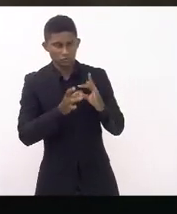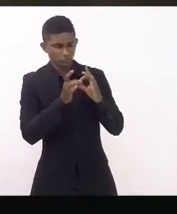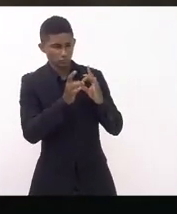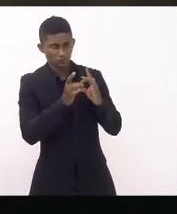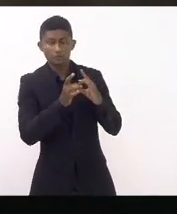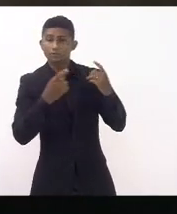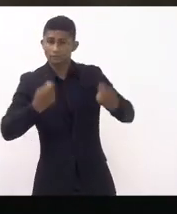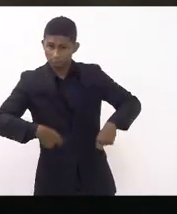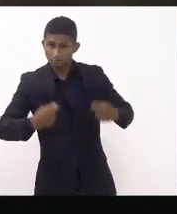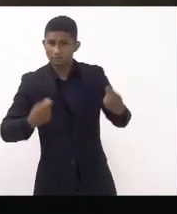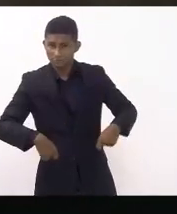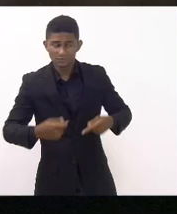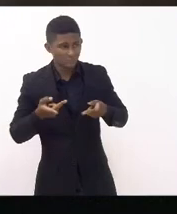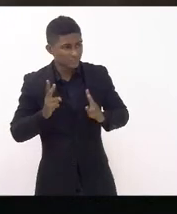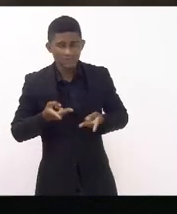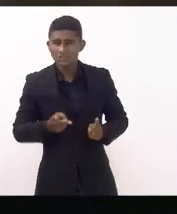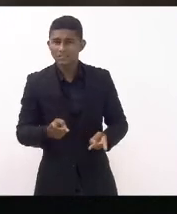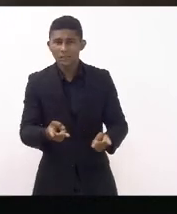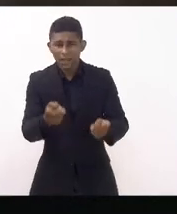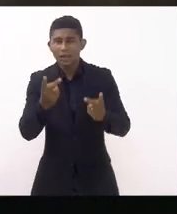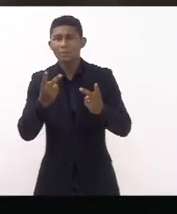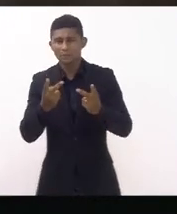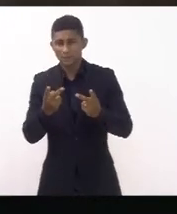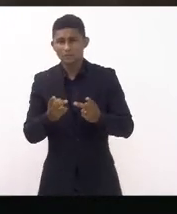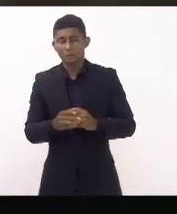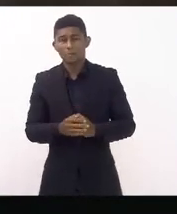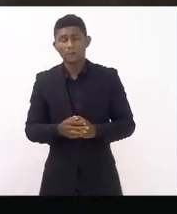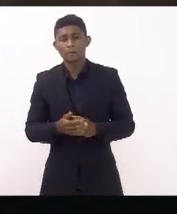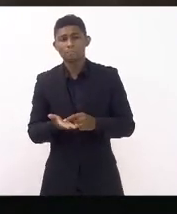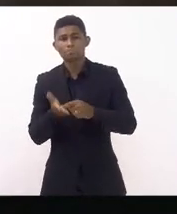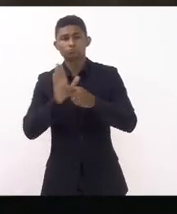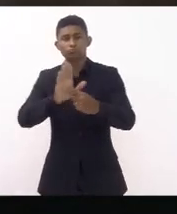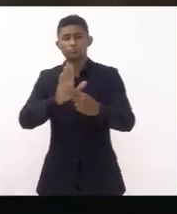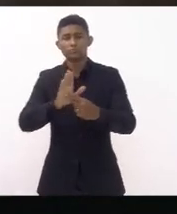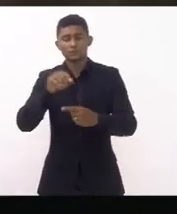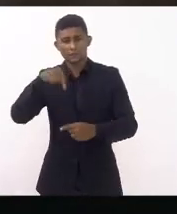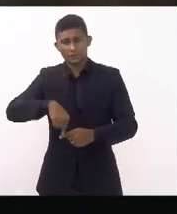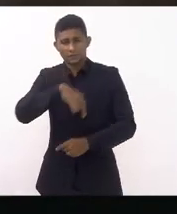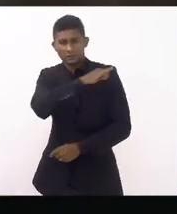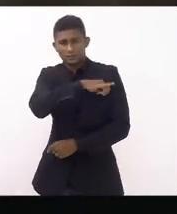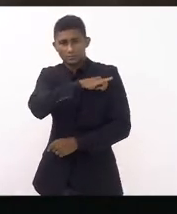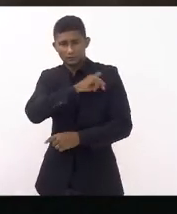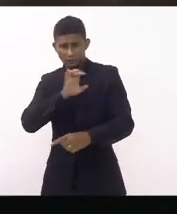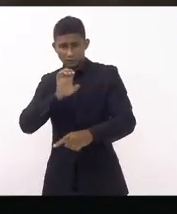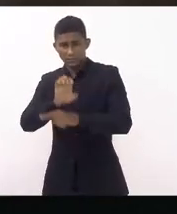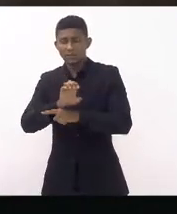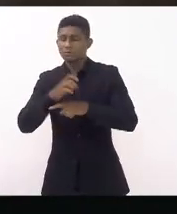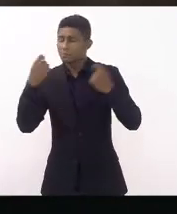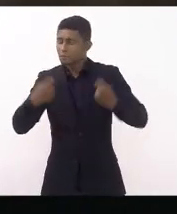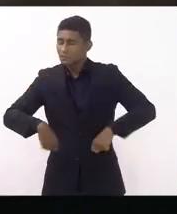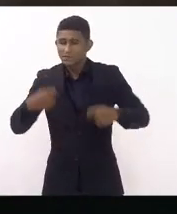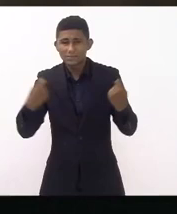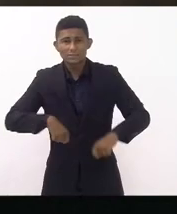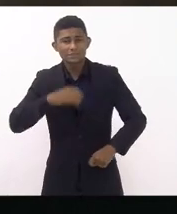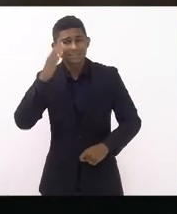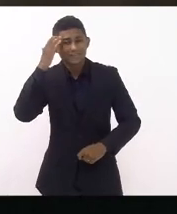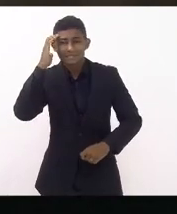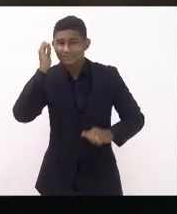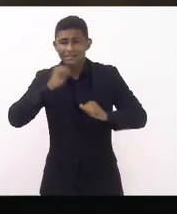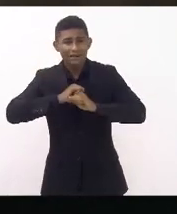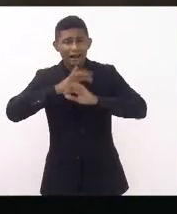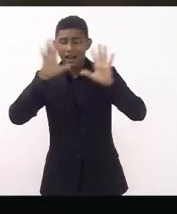esse dedo da ferida, e nós temos que entender, o Estado do Rio de Janeiro precisa entender que as pessoas estão